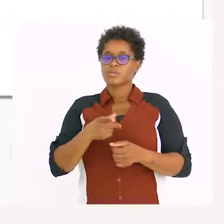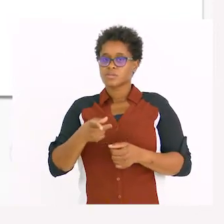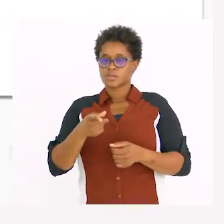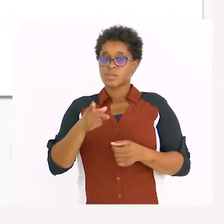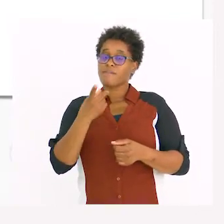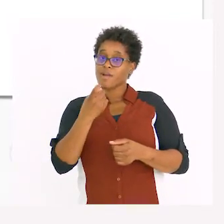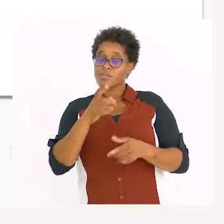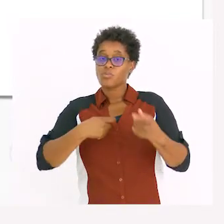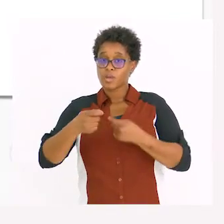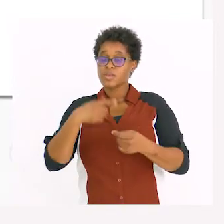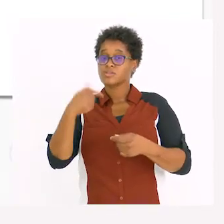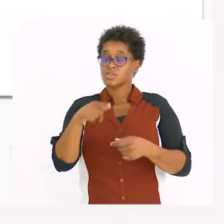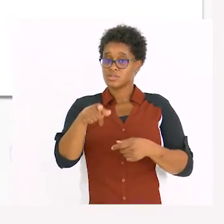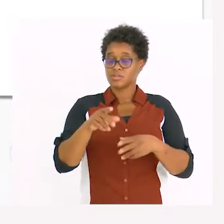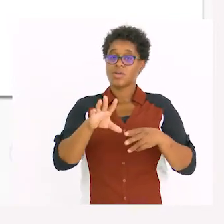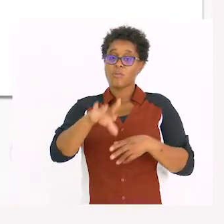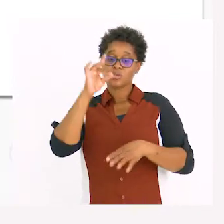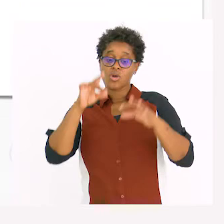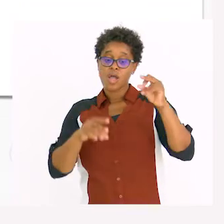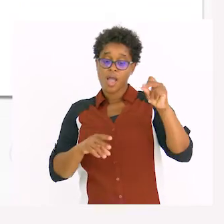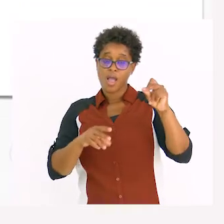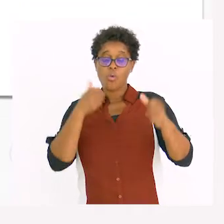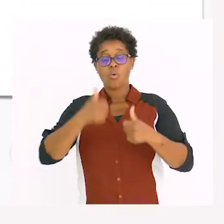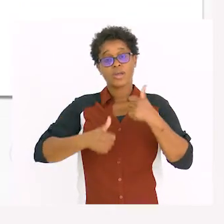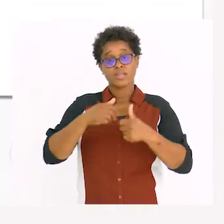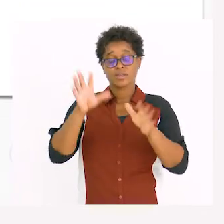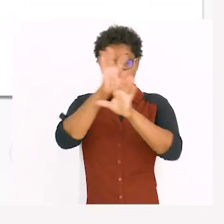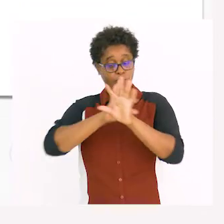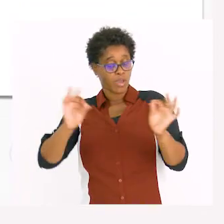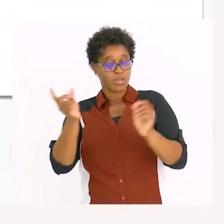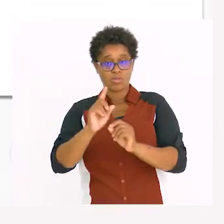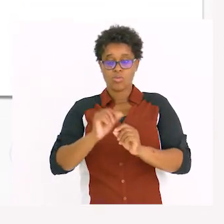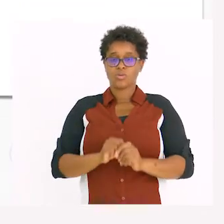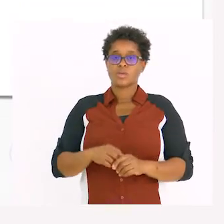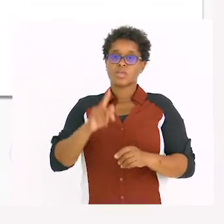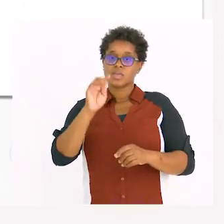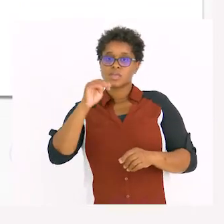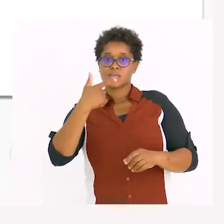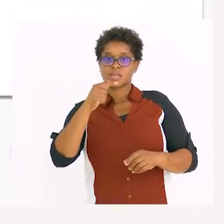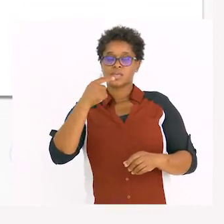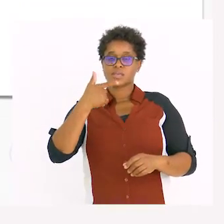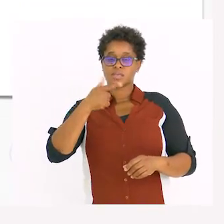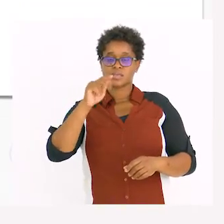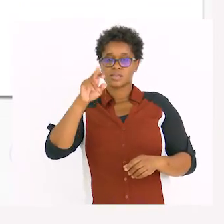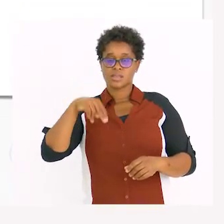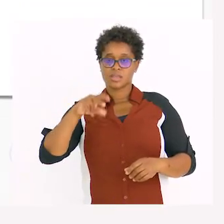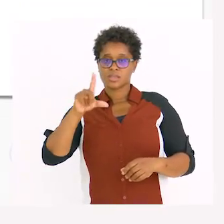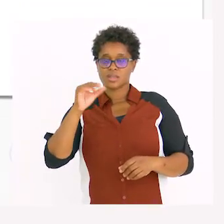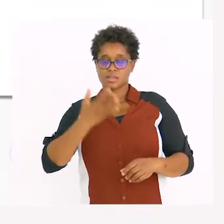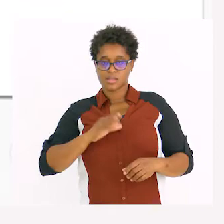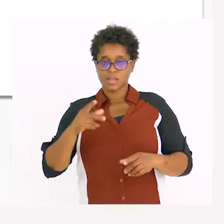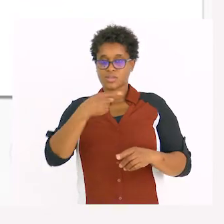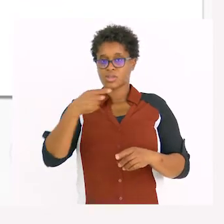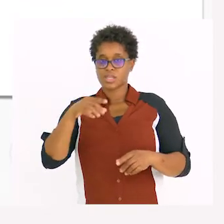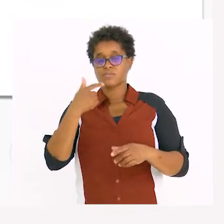a existência de, opção A, concorrência imperfeita, externalidades negativas e bens